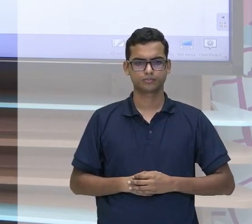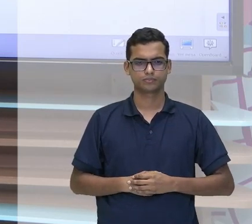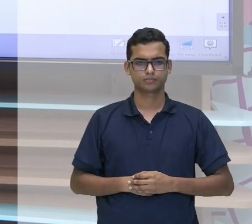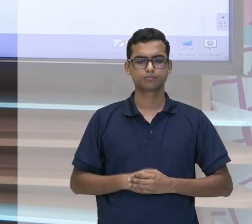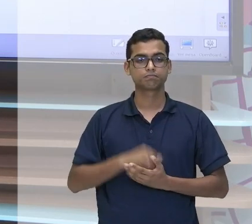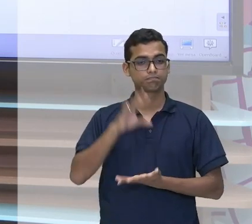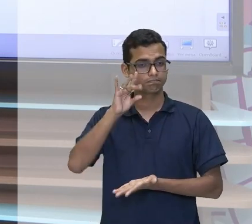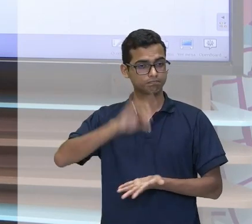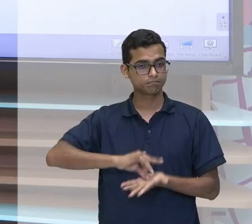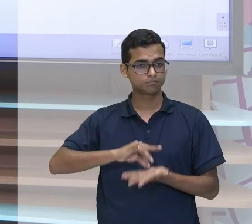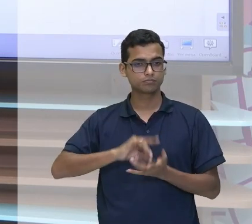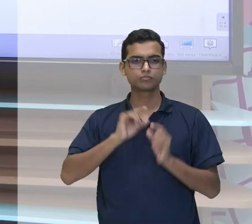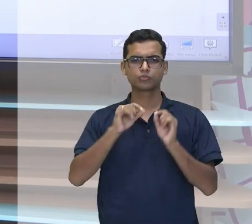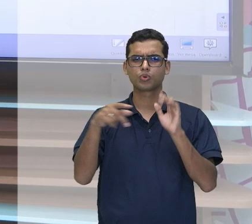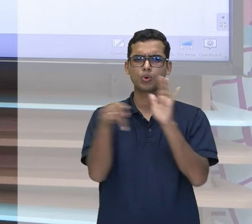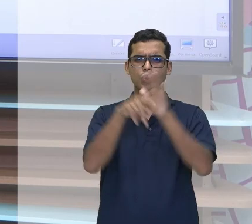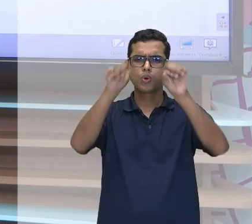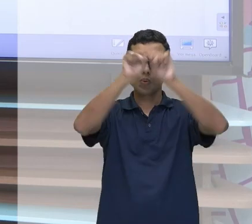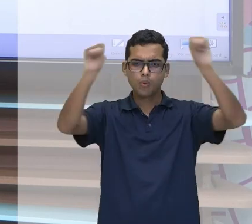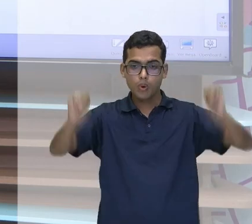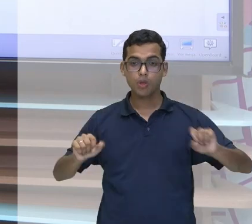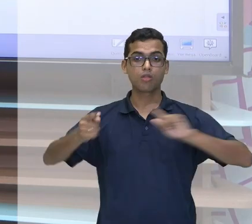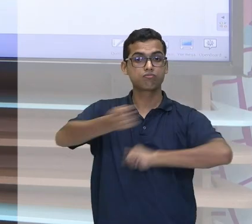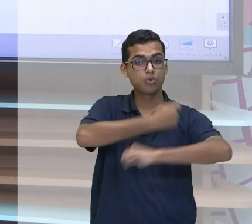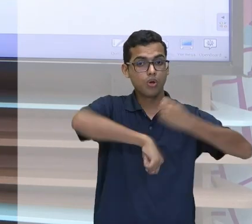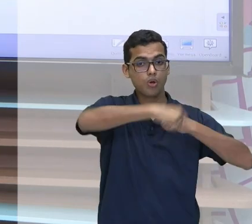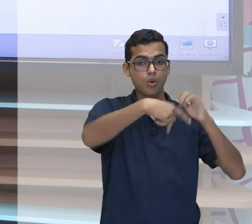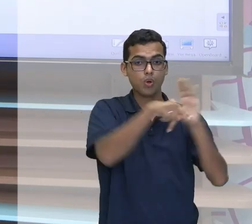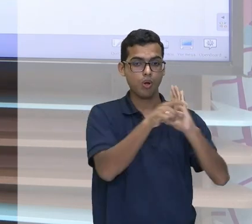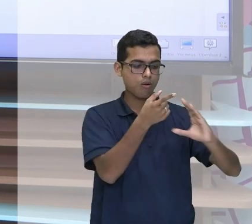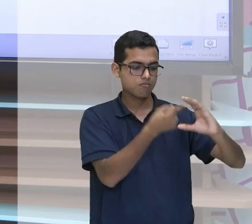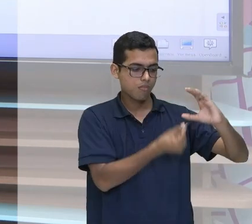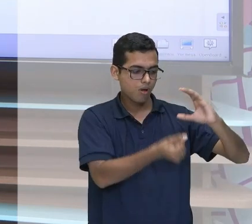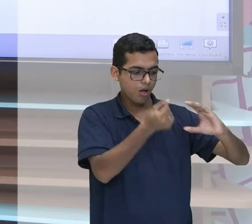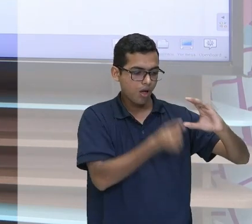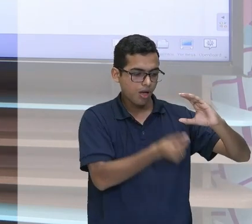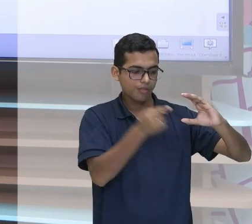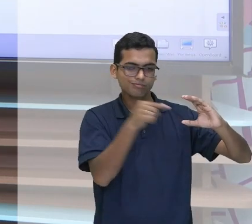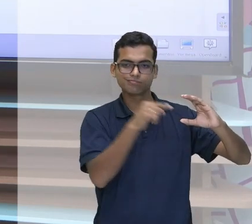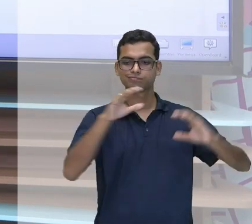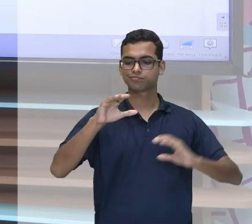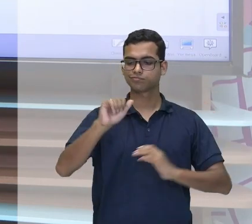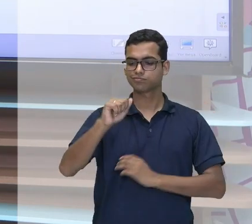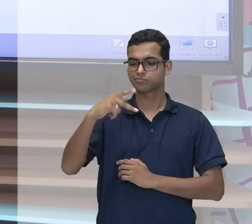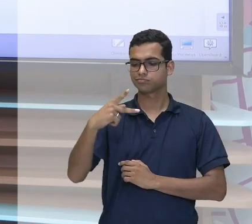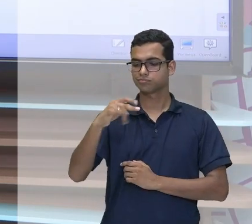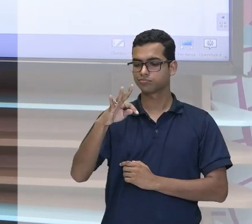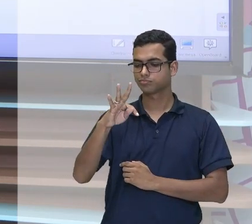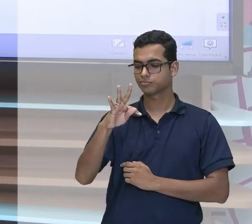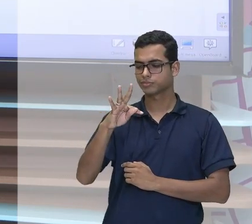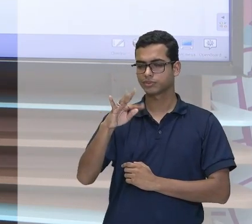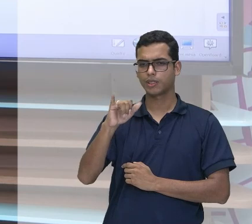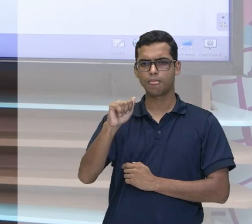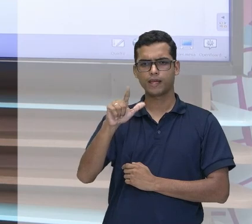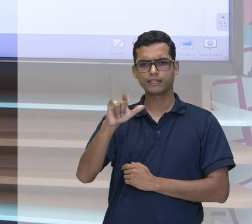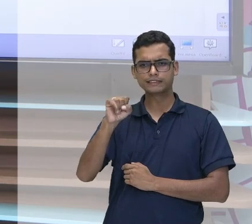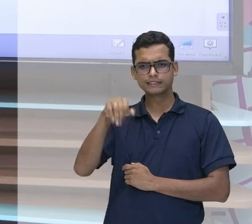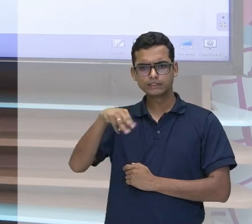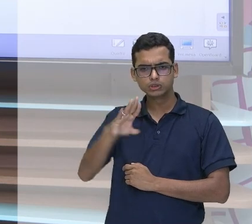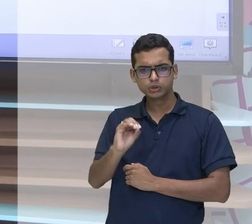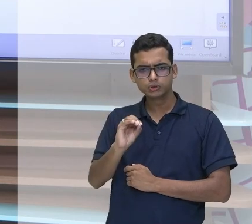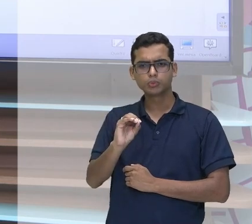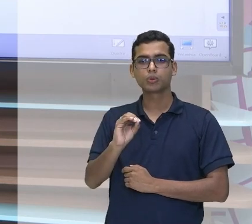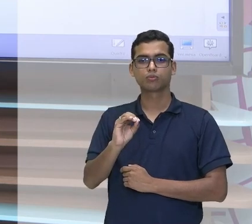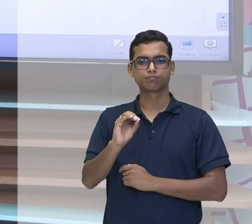é de fato, né? Um sistema econômico. E esse sistema econômico é o que organiza a forma como